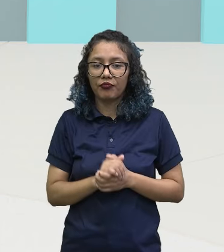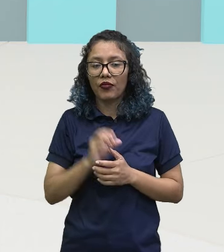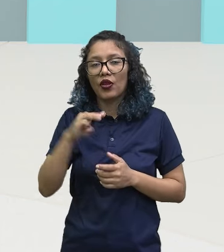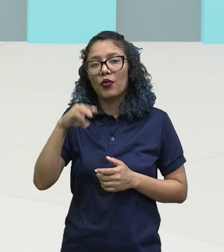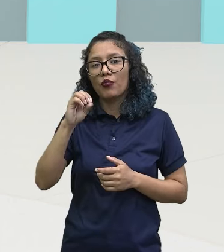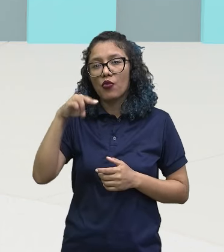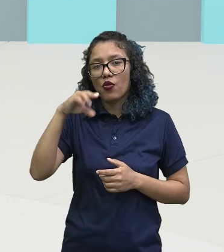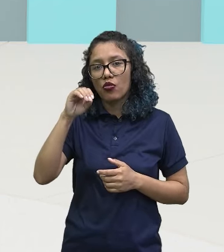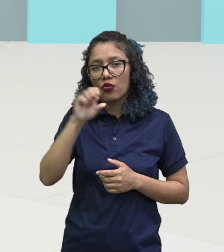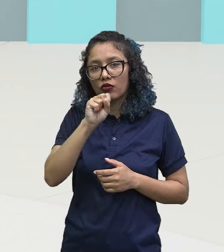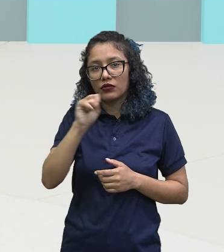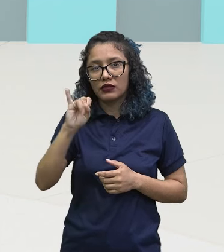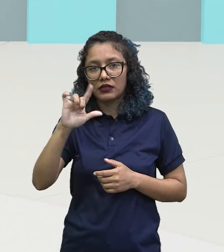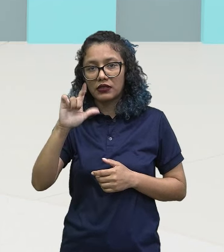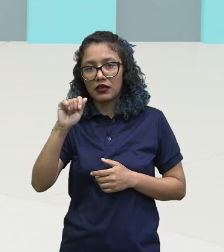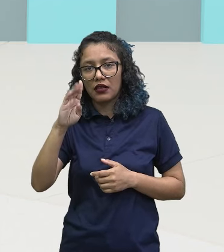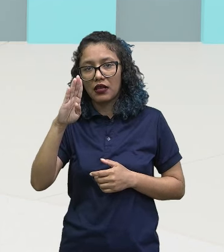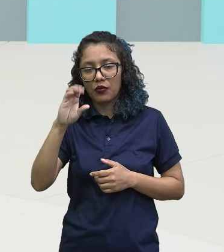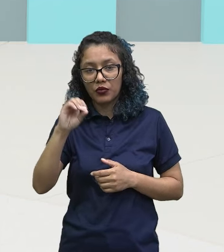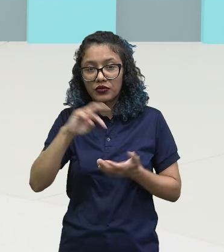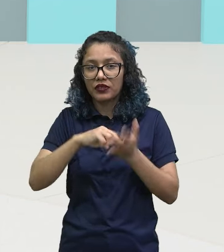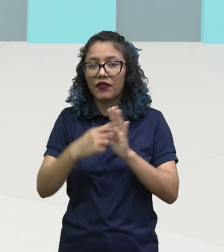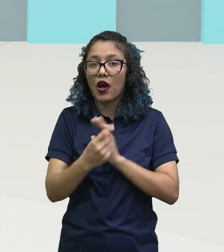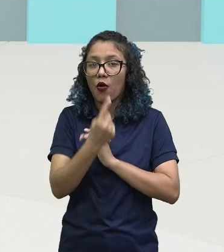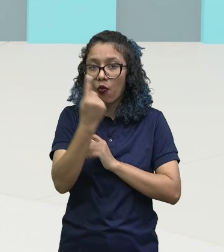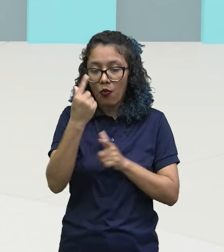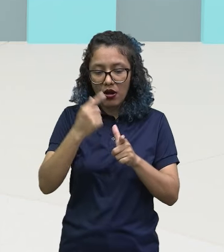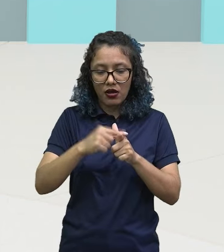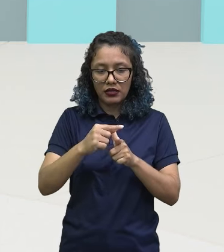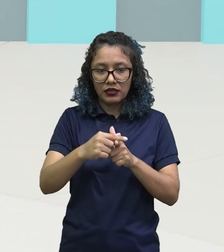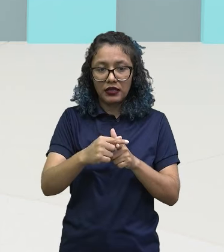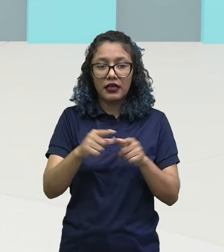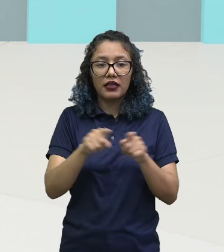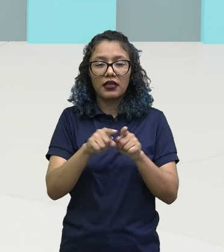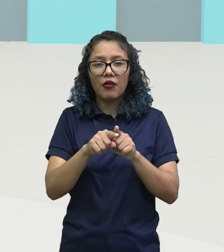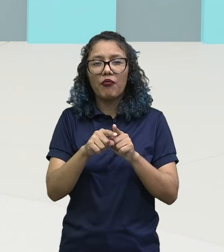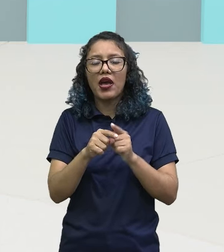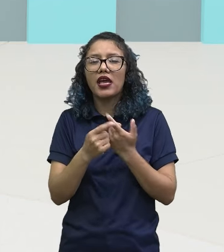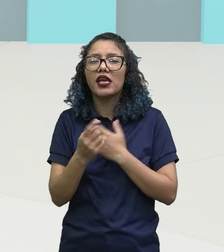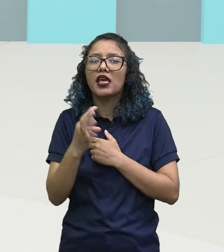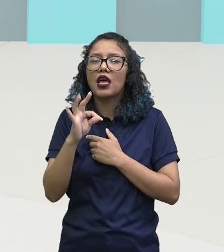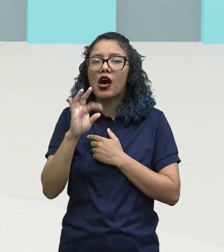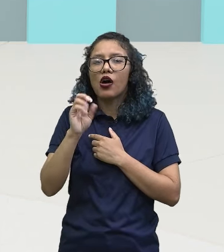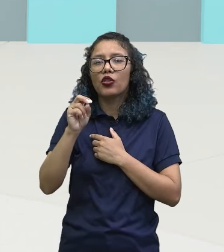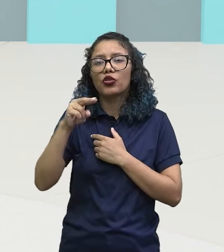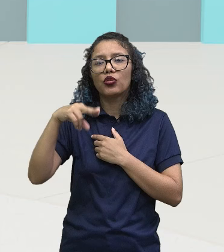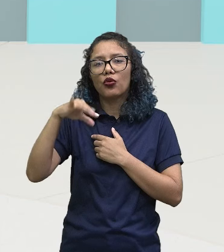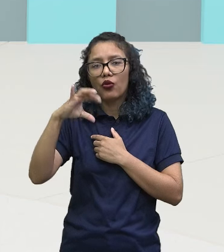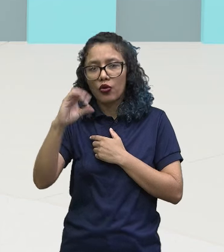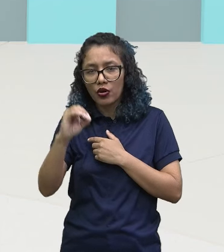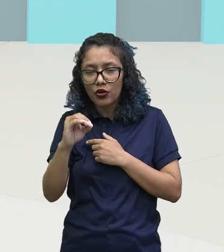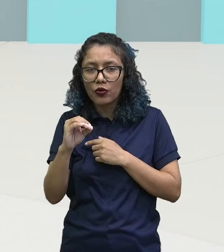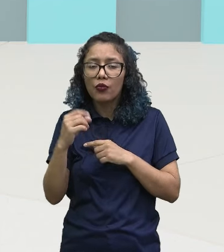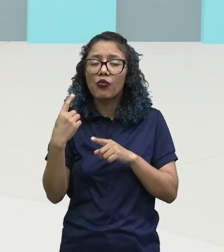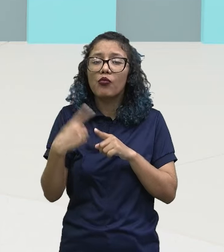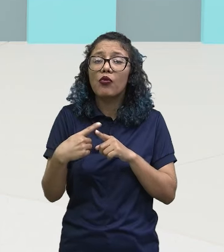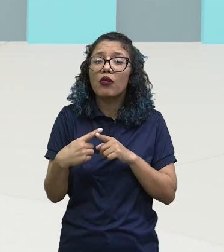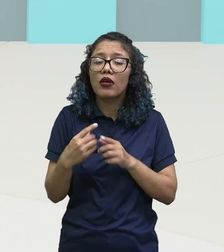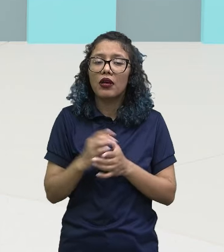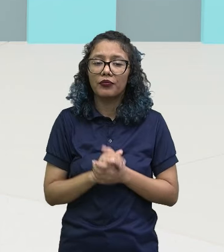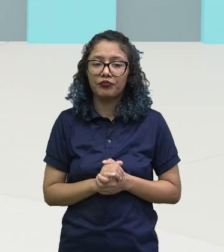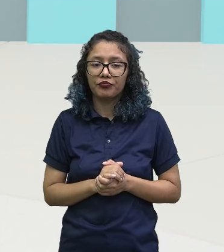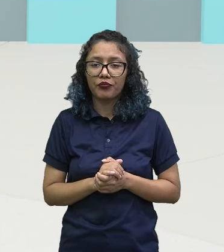sílaba apenas. É tônico porque quando eu falo pé, você automaticamente já tem um significado para